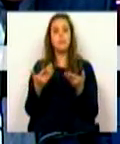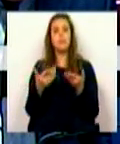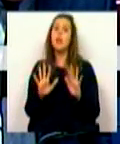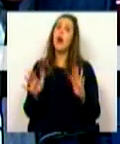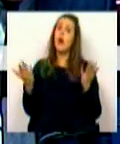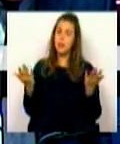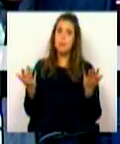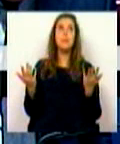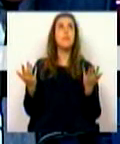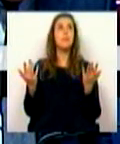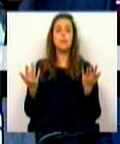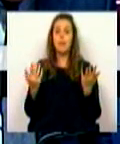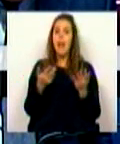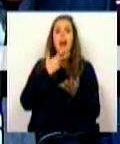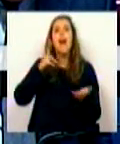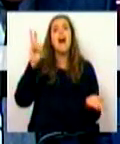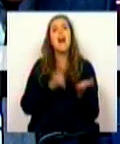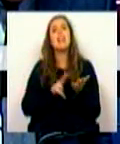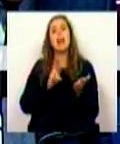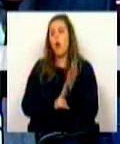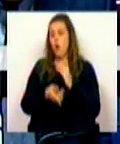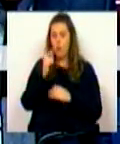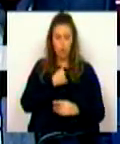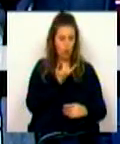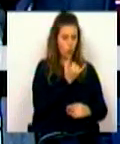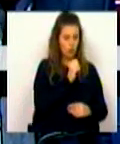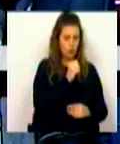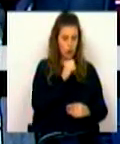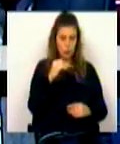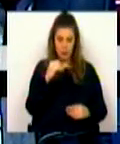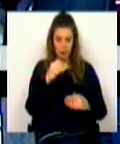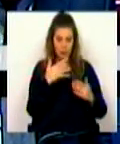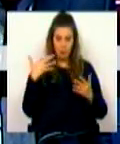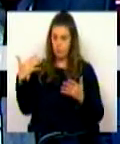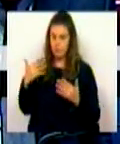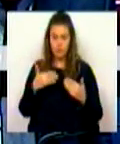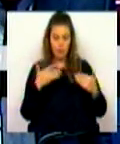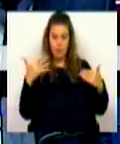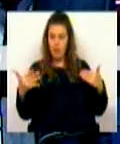Ora, a realidade é que desde 2000 até